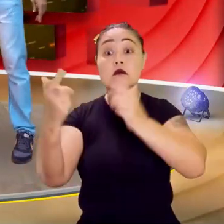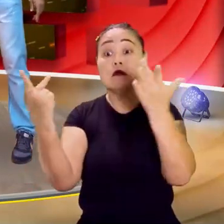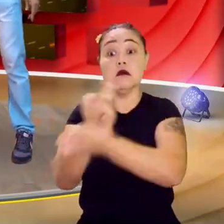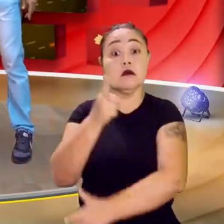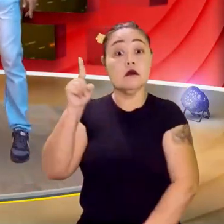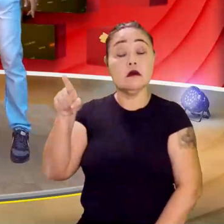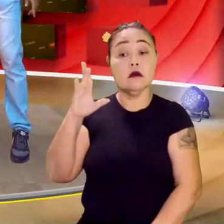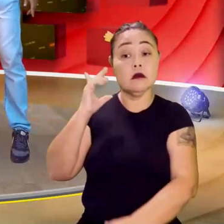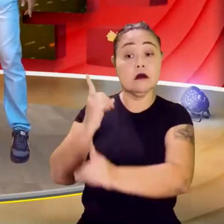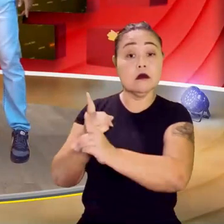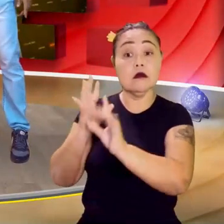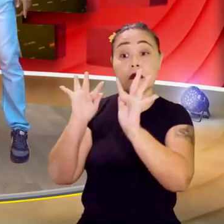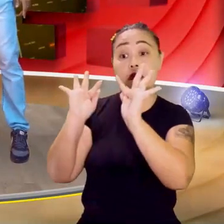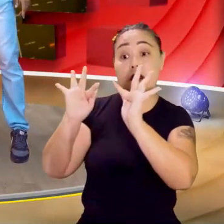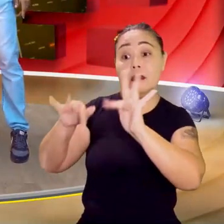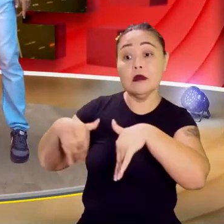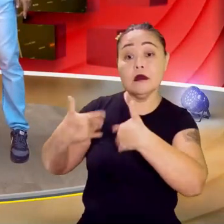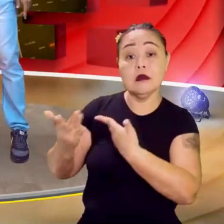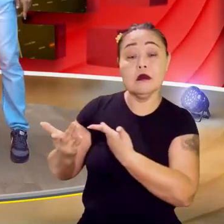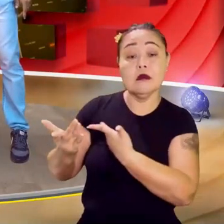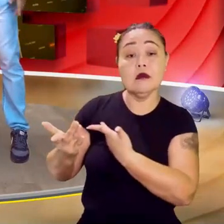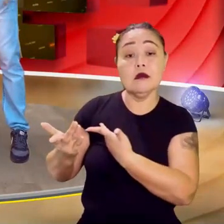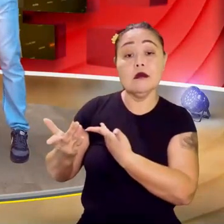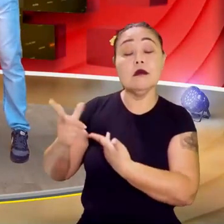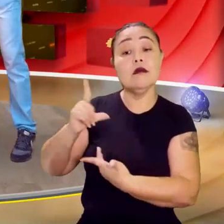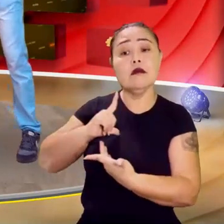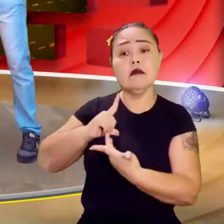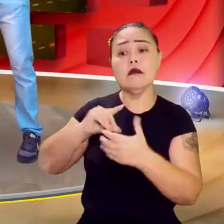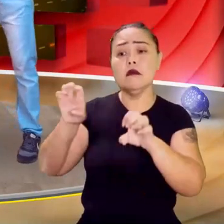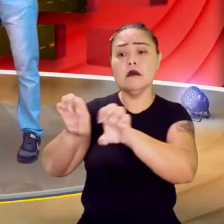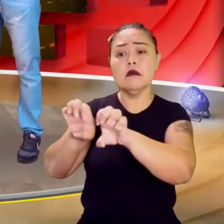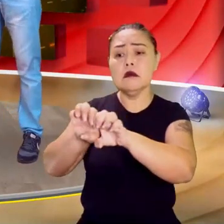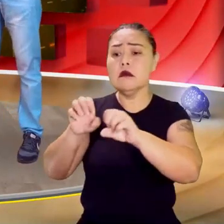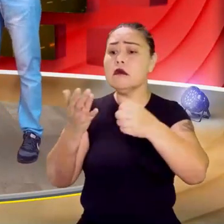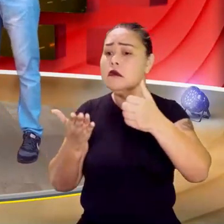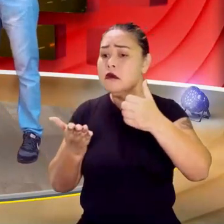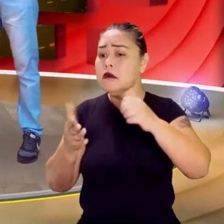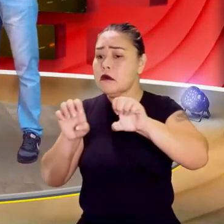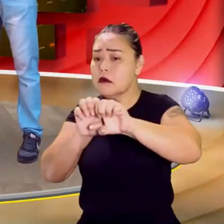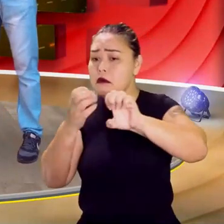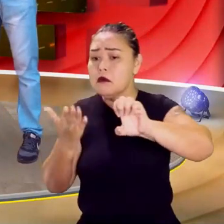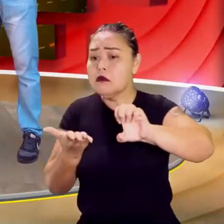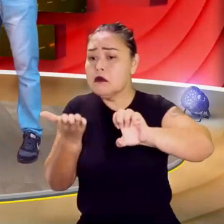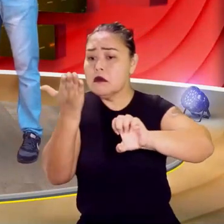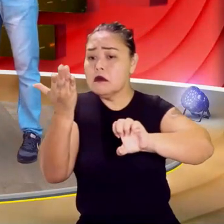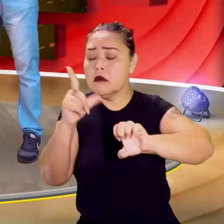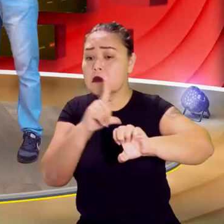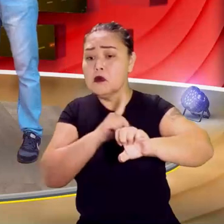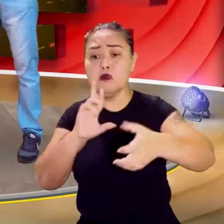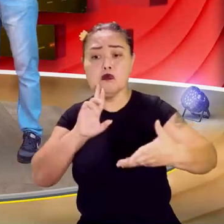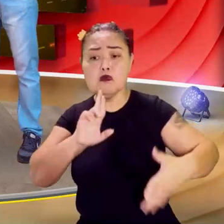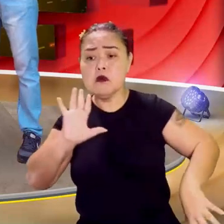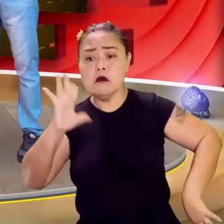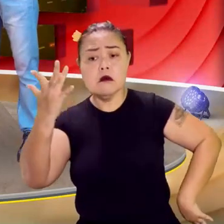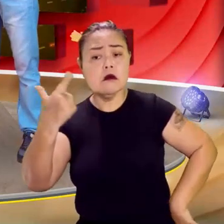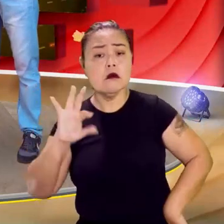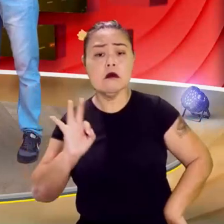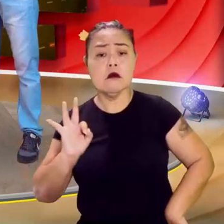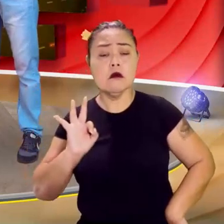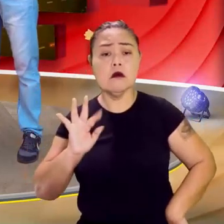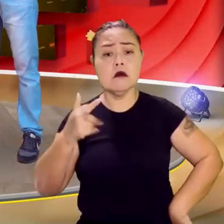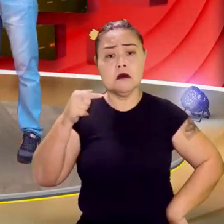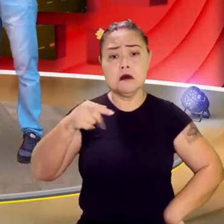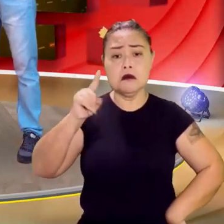o que aconteceu. Quando chegou no final, eu fiquei numa equação exponencial. Ah, sei resolver. Sem resolver a equação